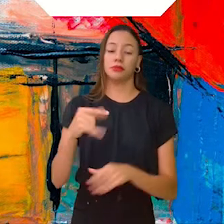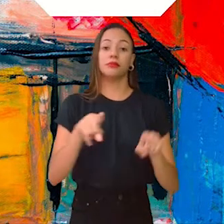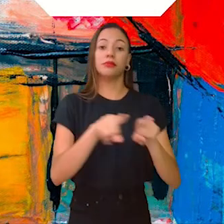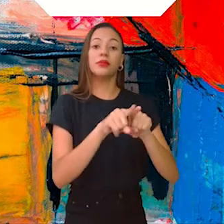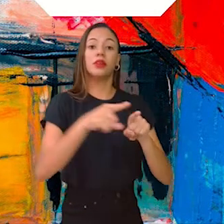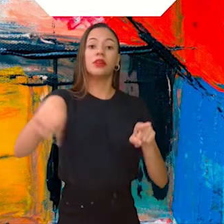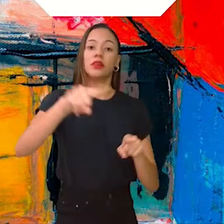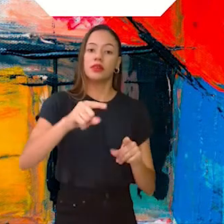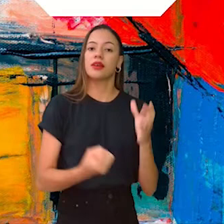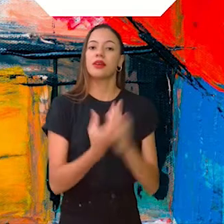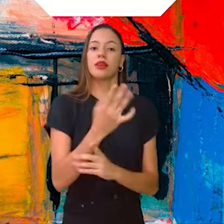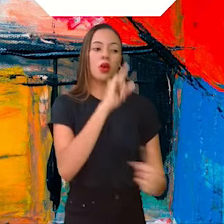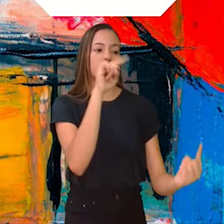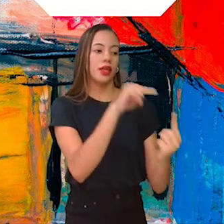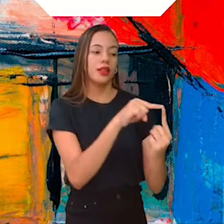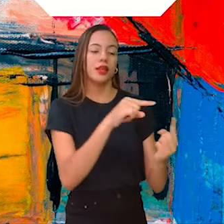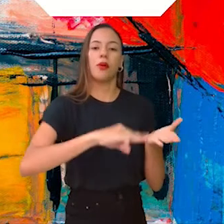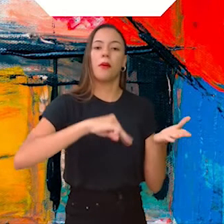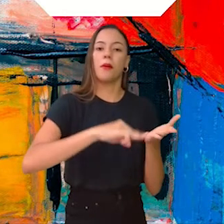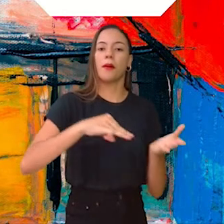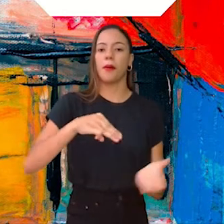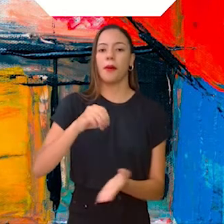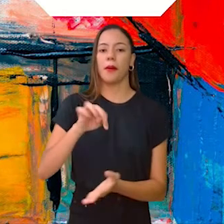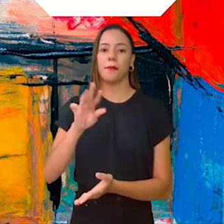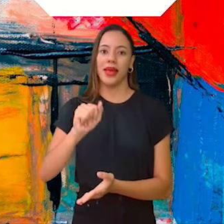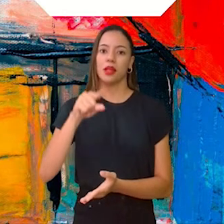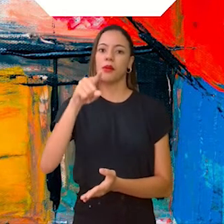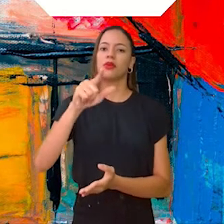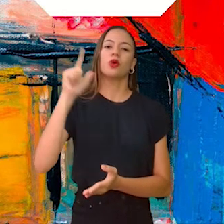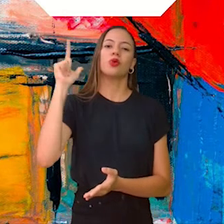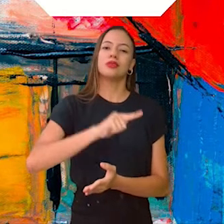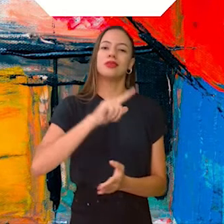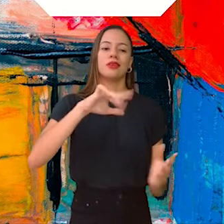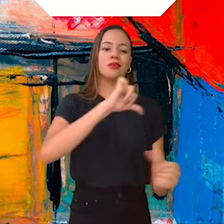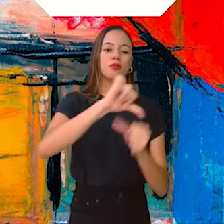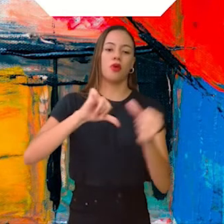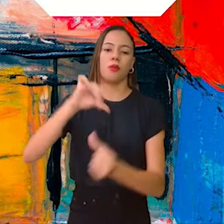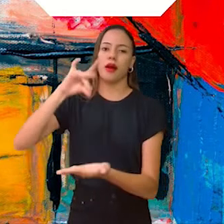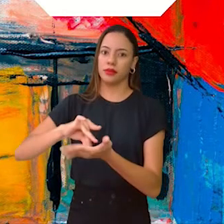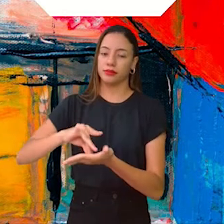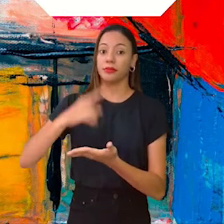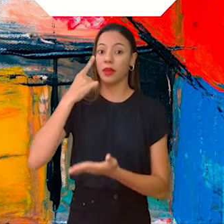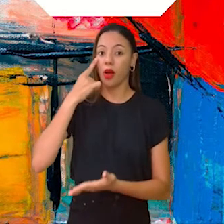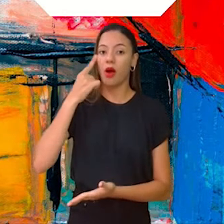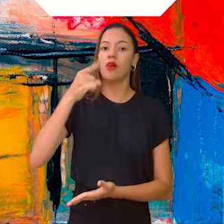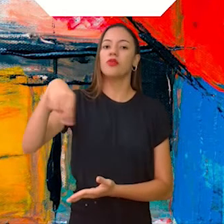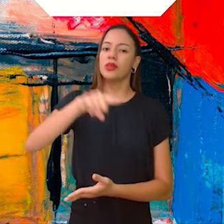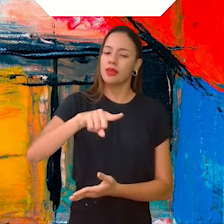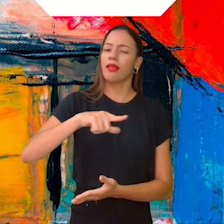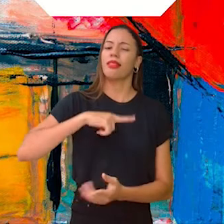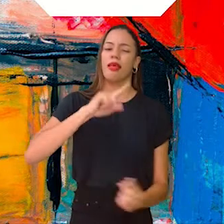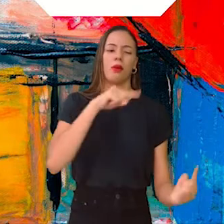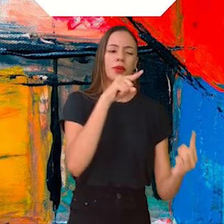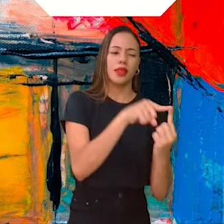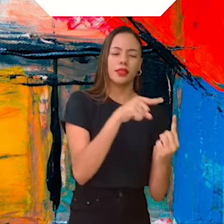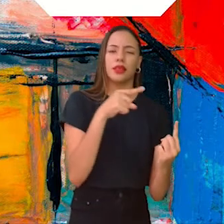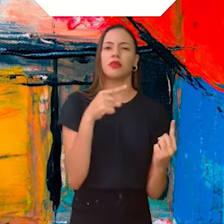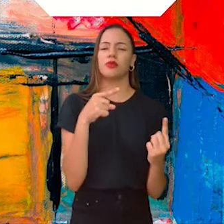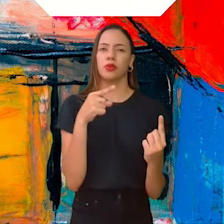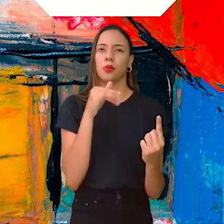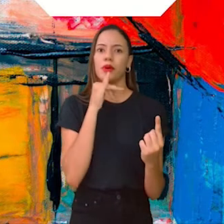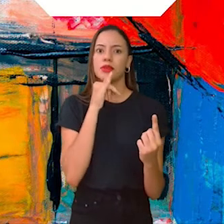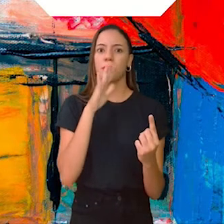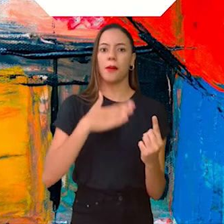determine cada passo de sua trajetória. Que aí casa com o próximo, gente. Tenha paciência. Se você tem metas, você vai estar olhando aquela